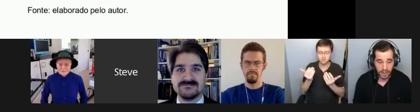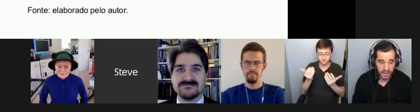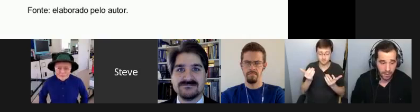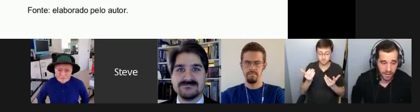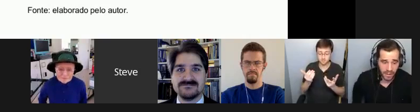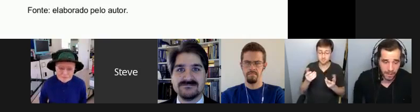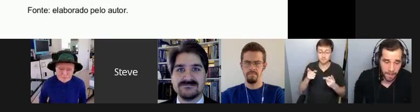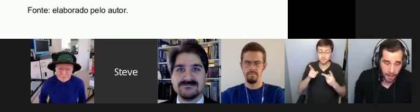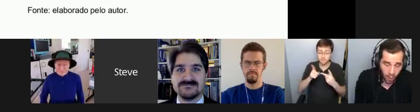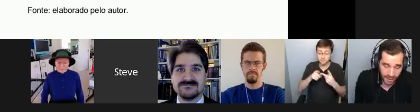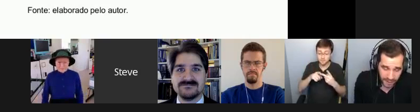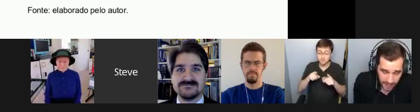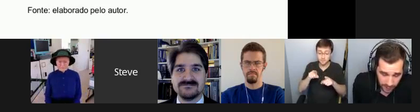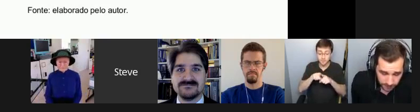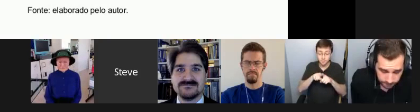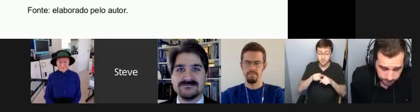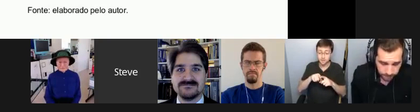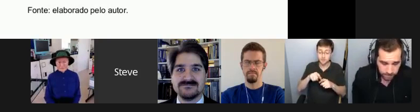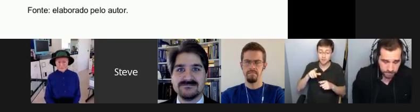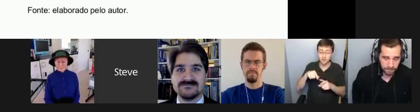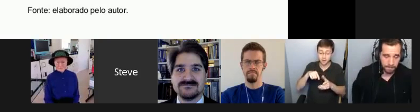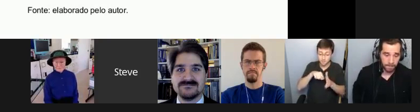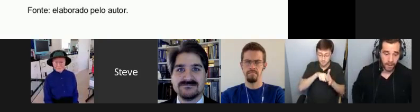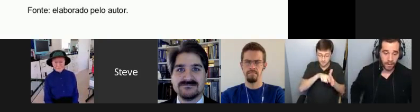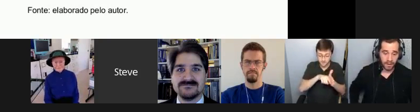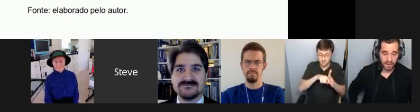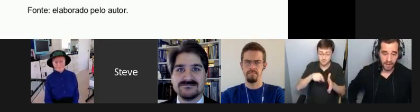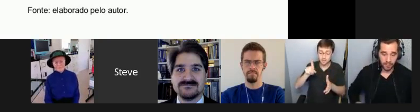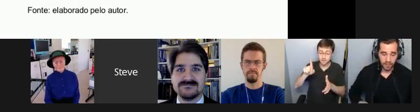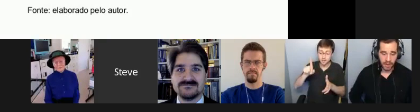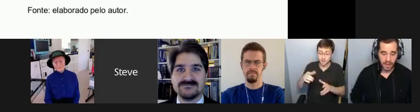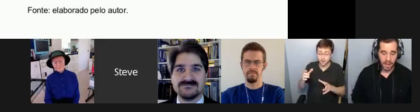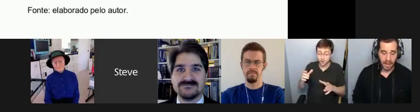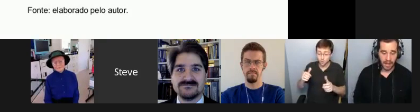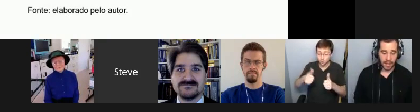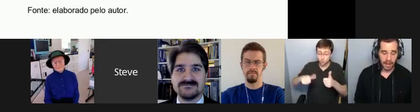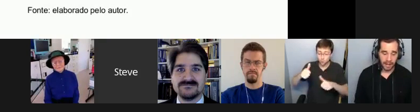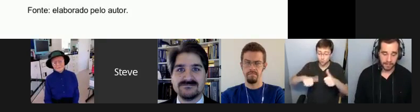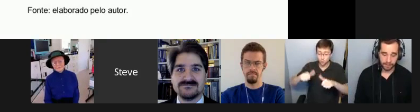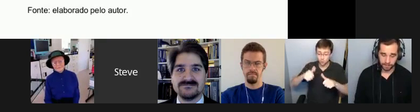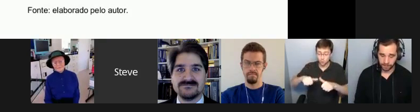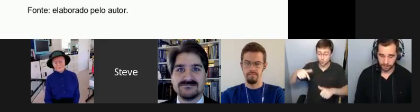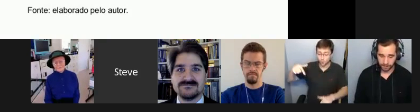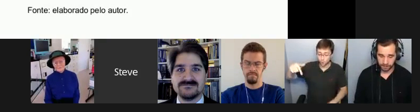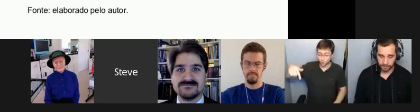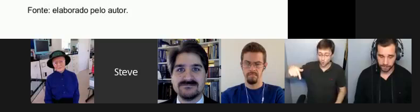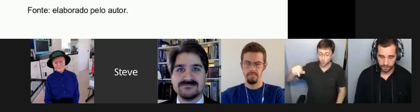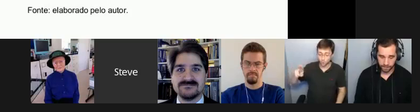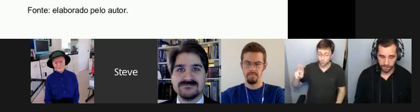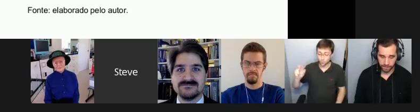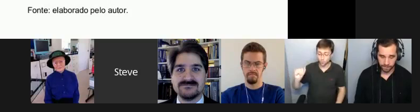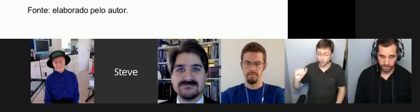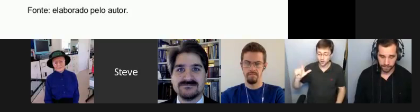Então, nós temos ali o material, nós temos a